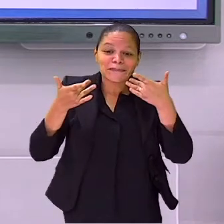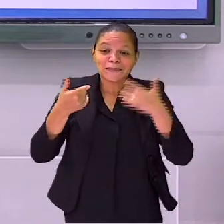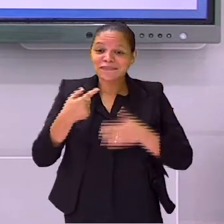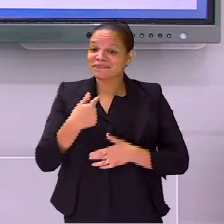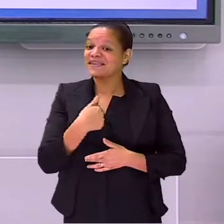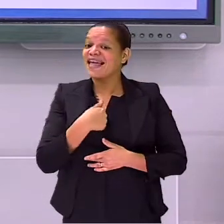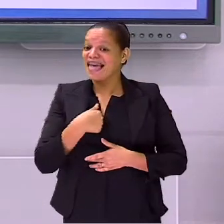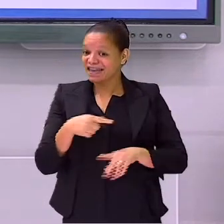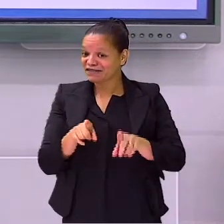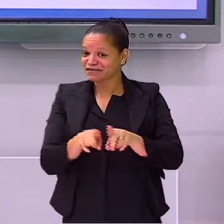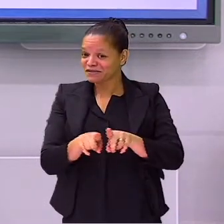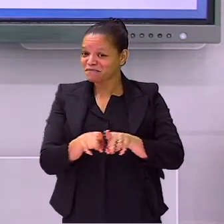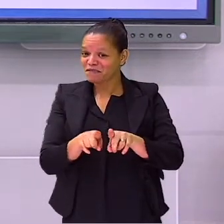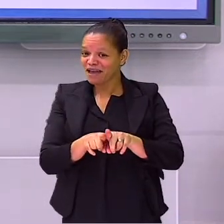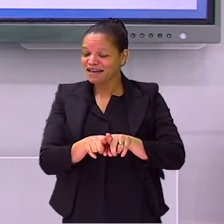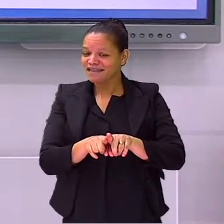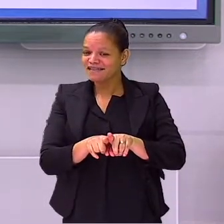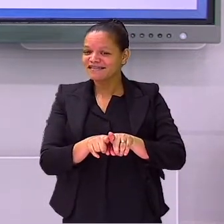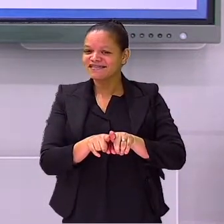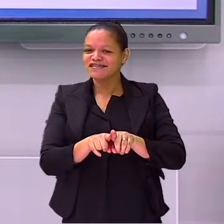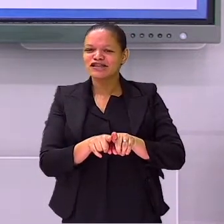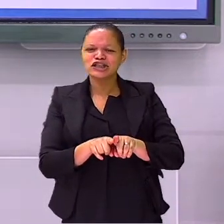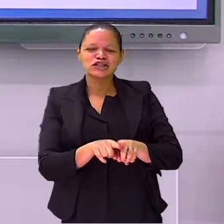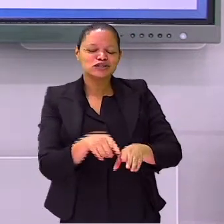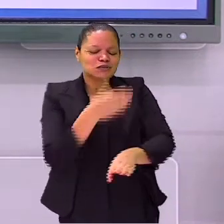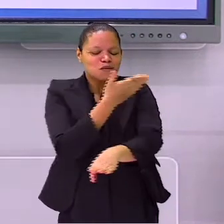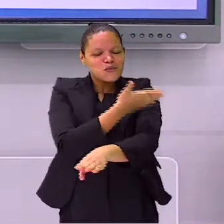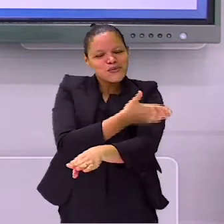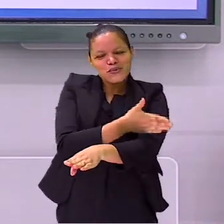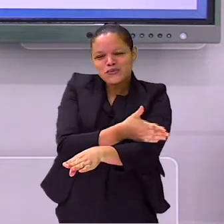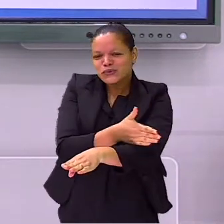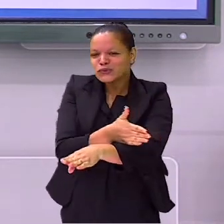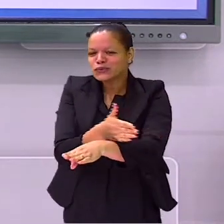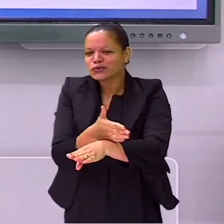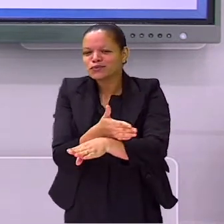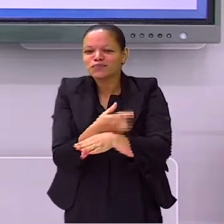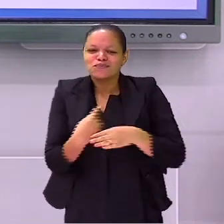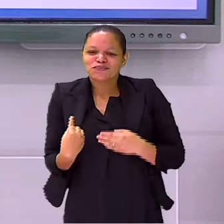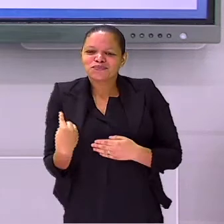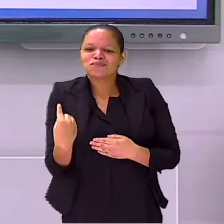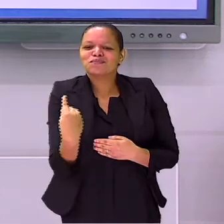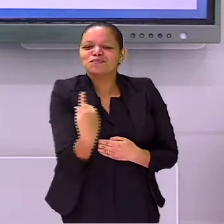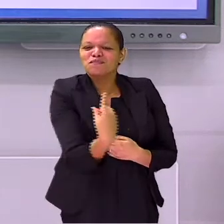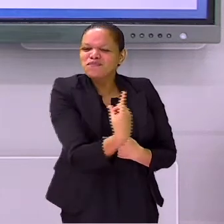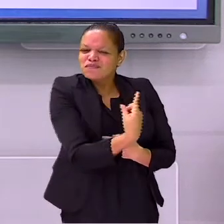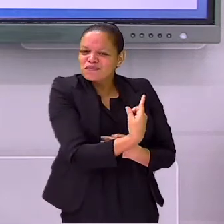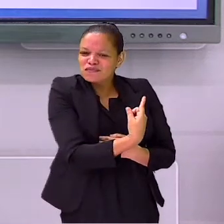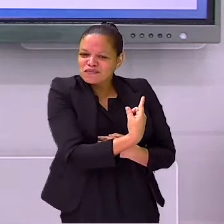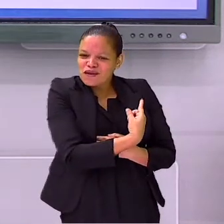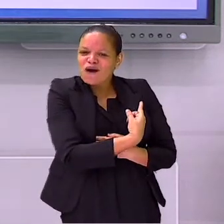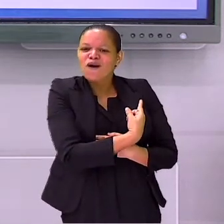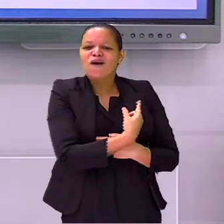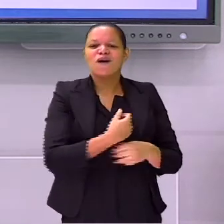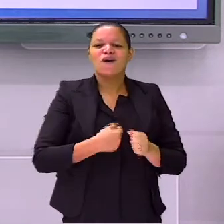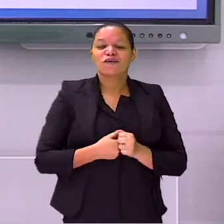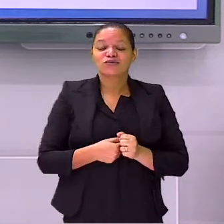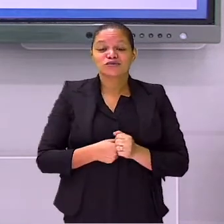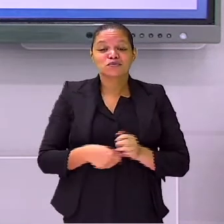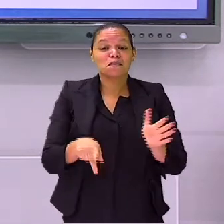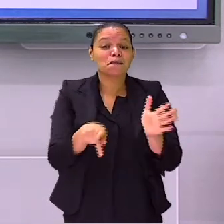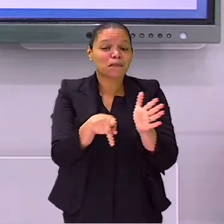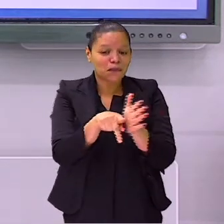um pouco da mineiridade, traz um pouco da nossa identidade como mineiros de